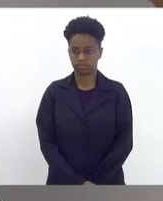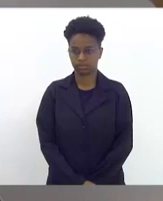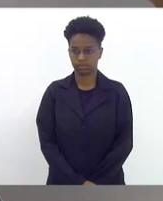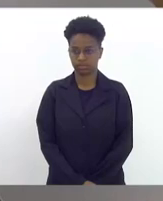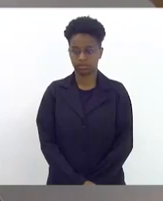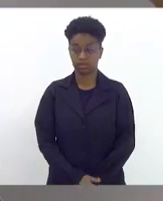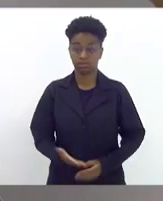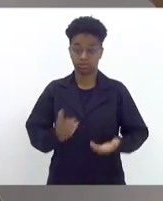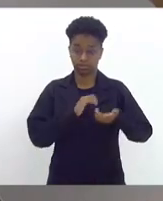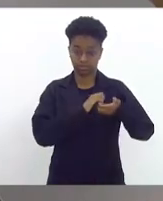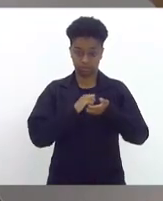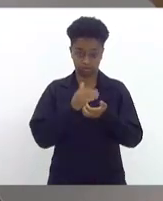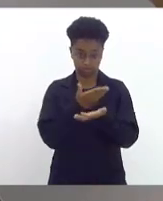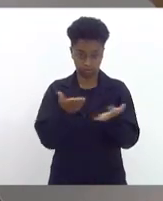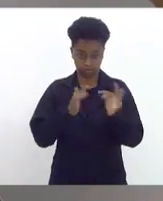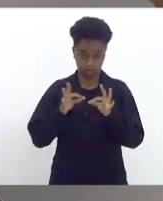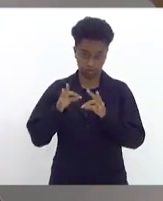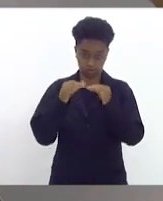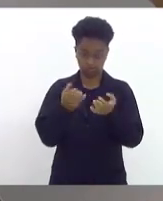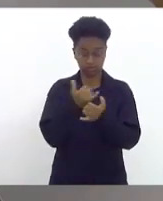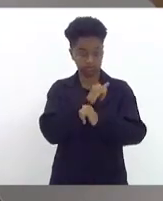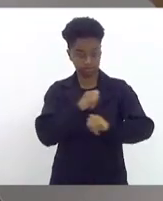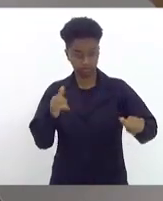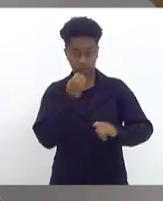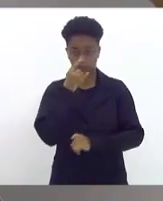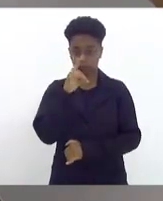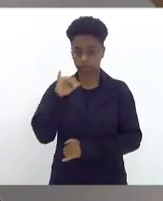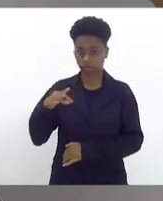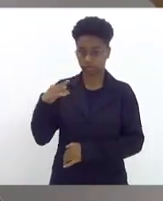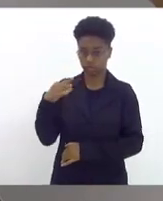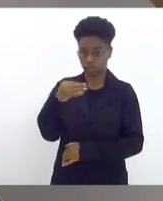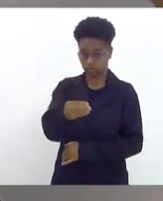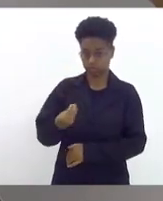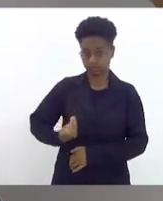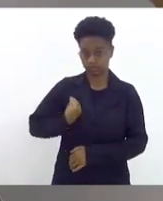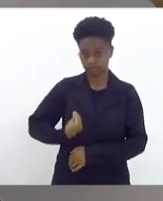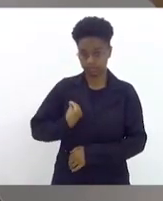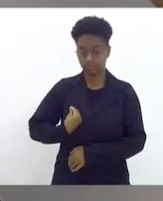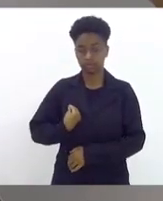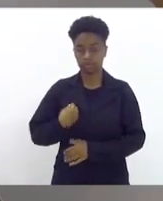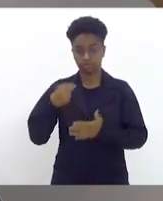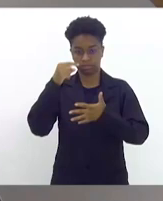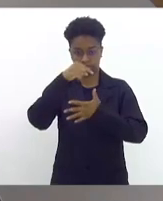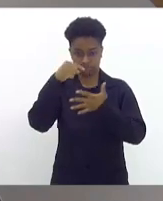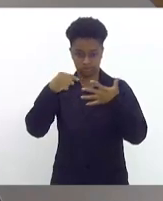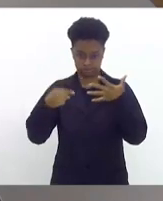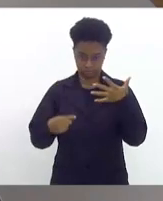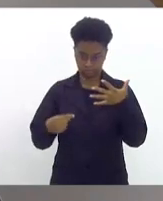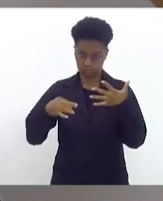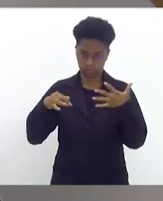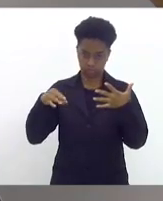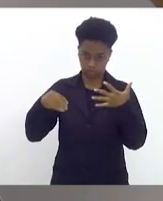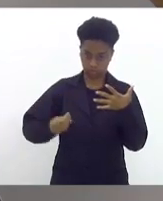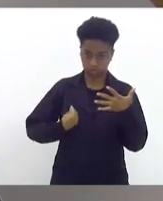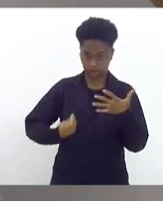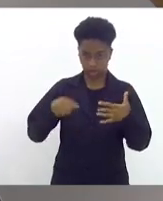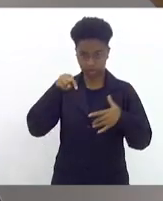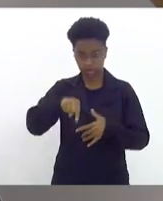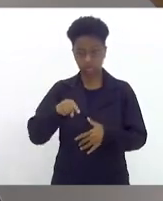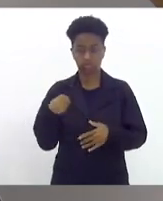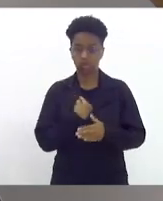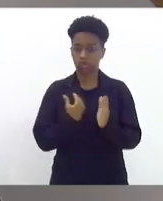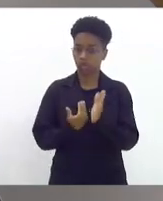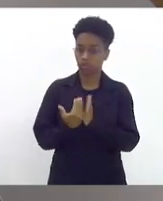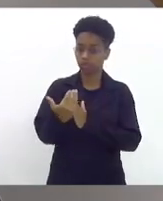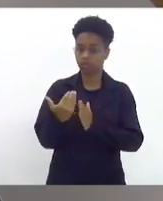implementar a todos dá Bom dia aos deputados presentes Deputado Vinícius cozzolino Deputado Fred Pacheco Deputado Luiz Paulo dá início aos trabalhos